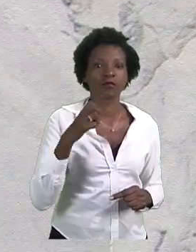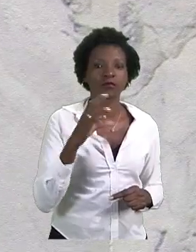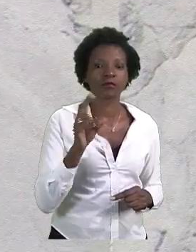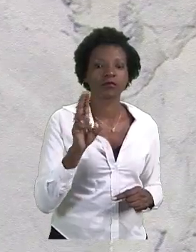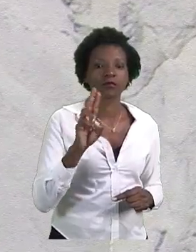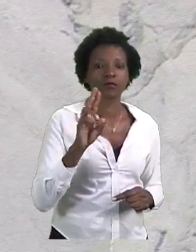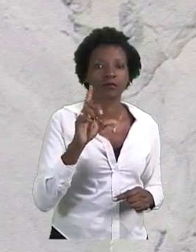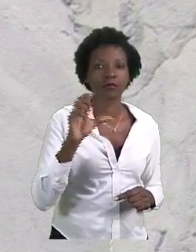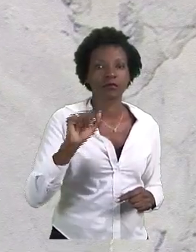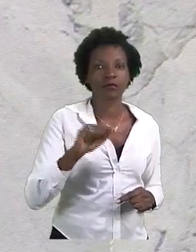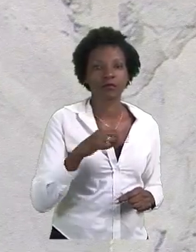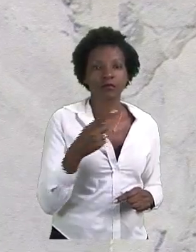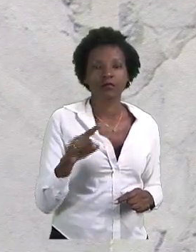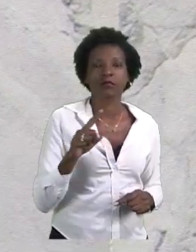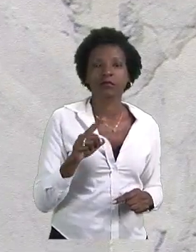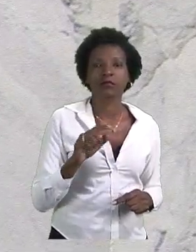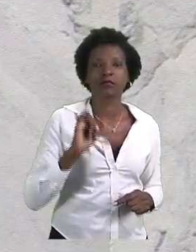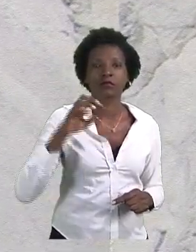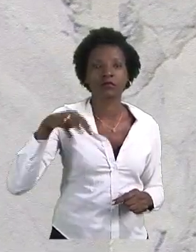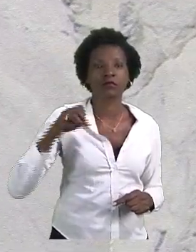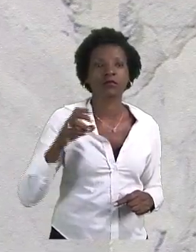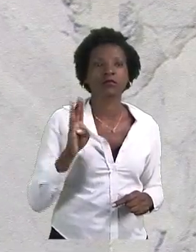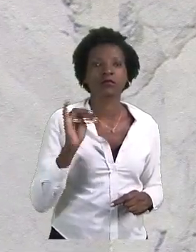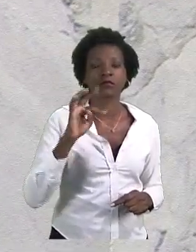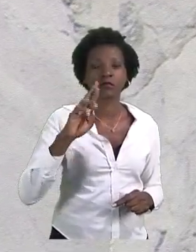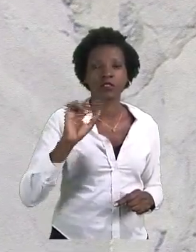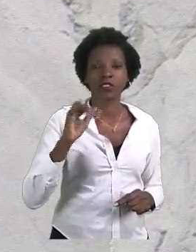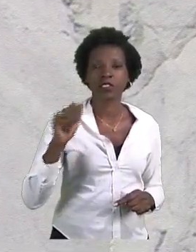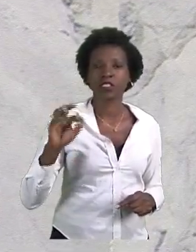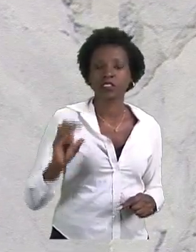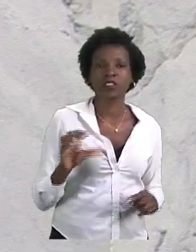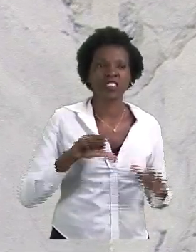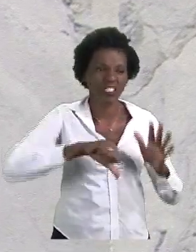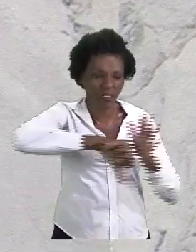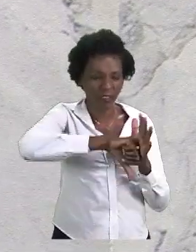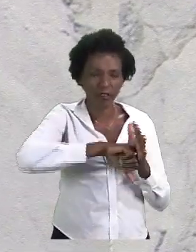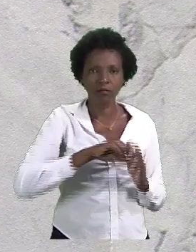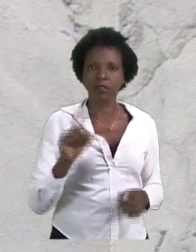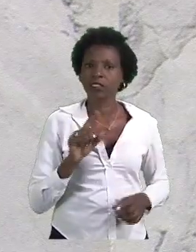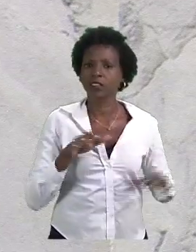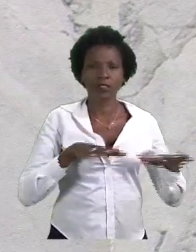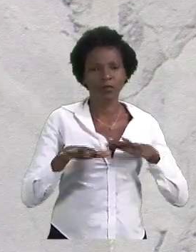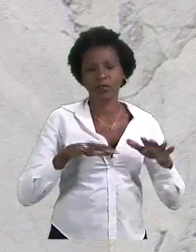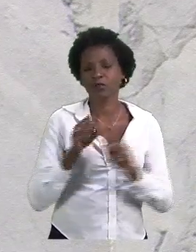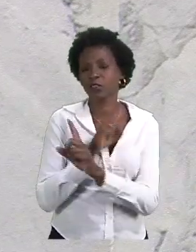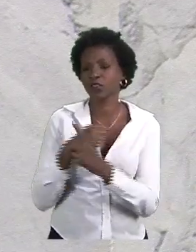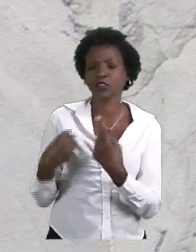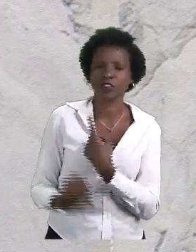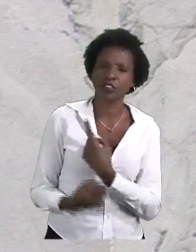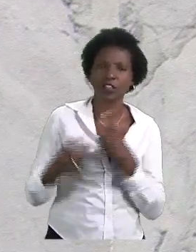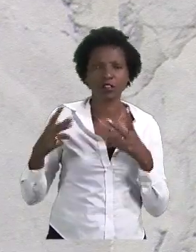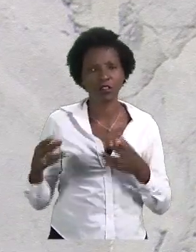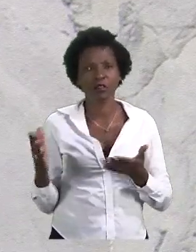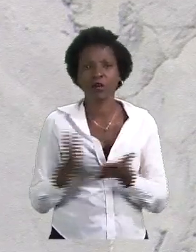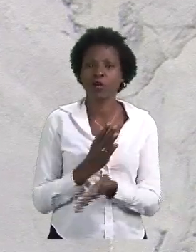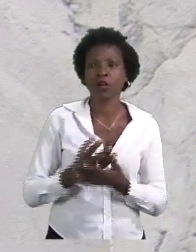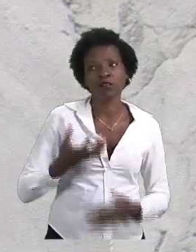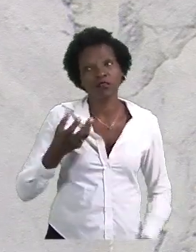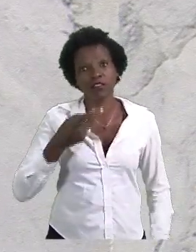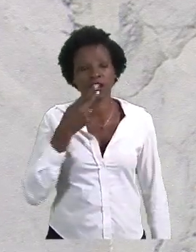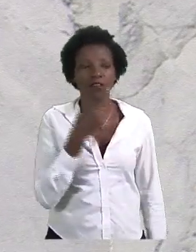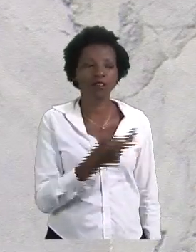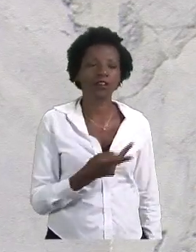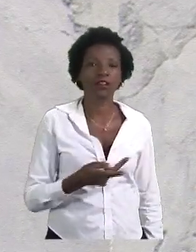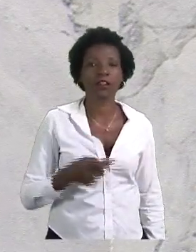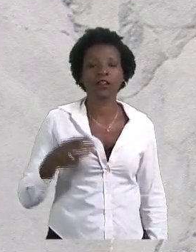É crime. E não um movimento social, como os marqueteiros dos sem-tetos tentam nos convencer. Assina o